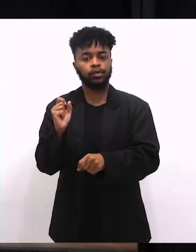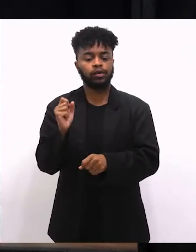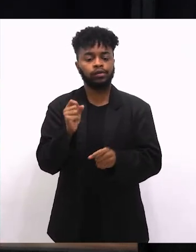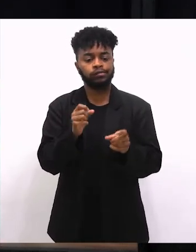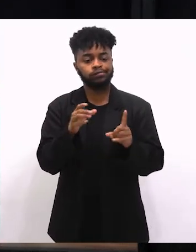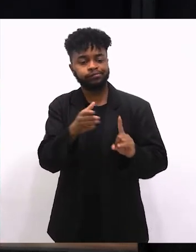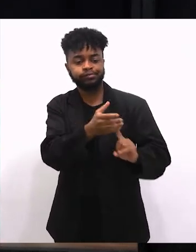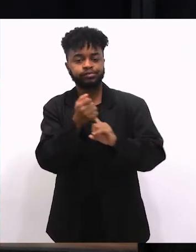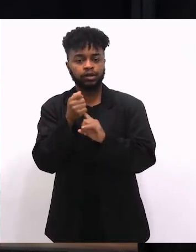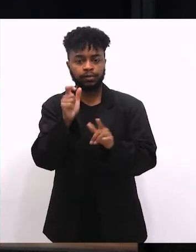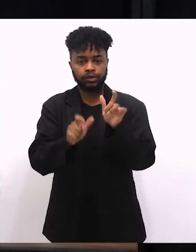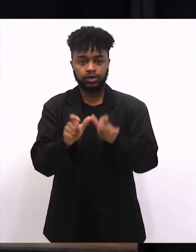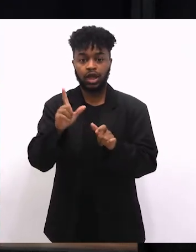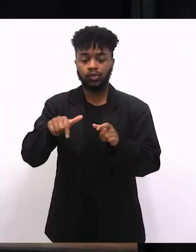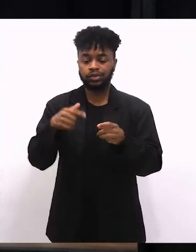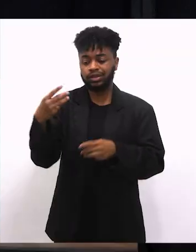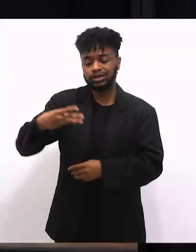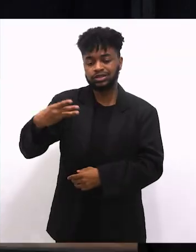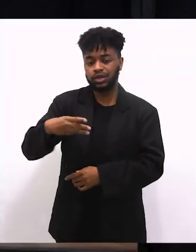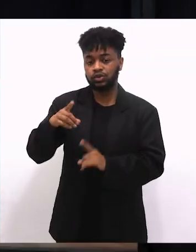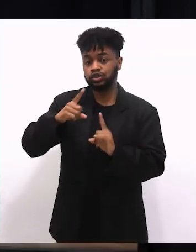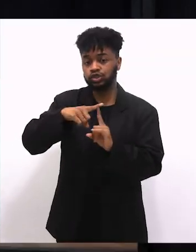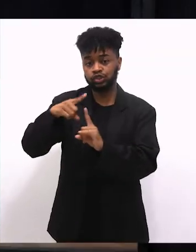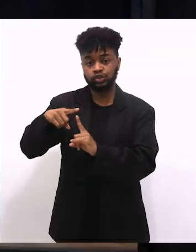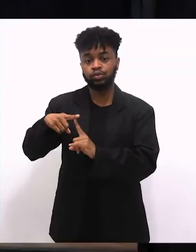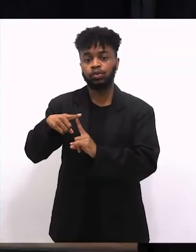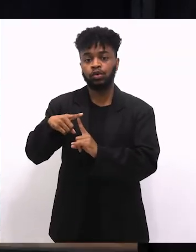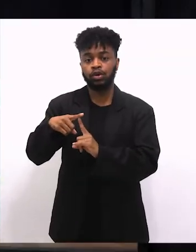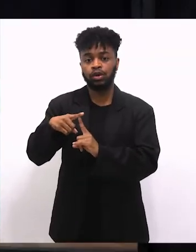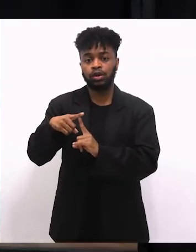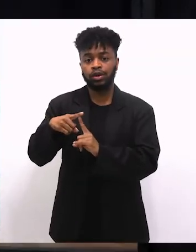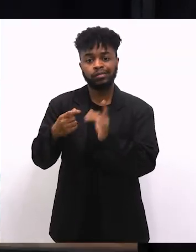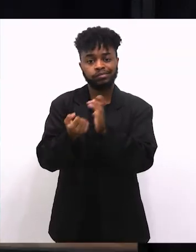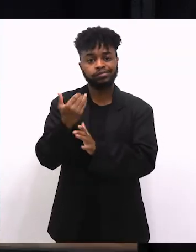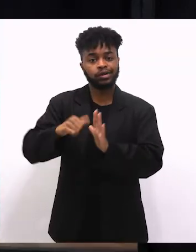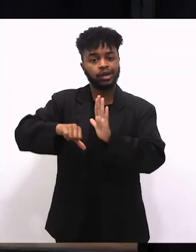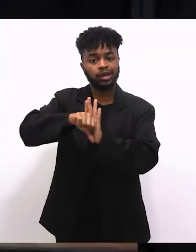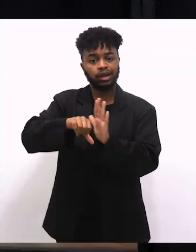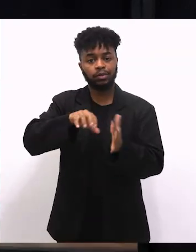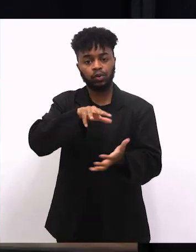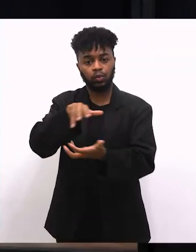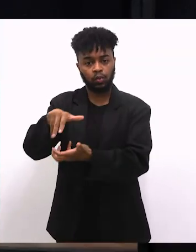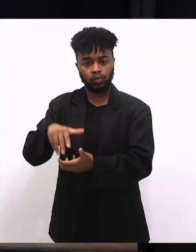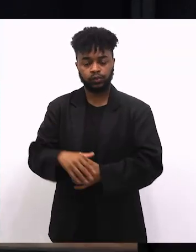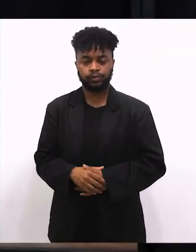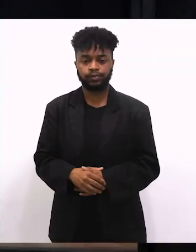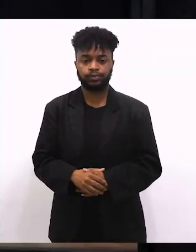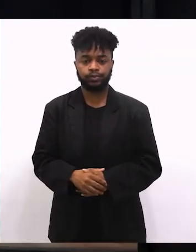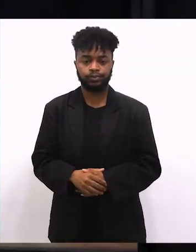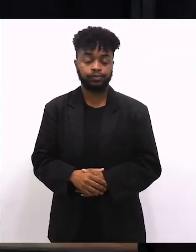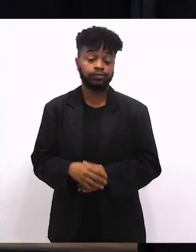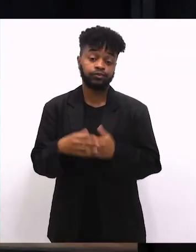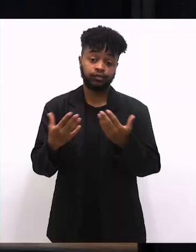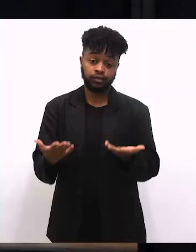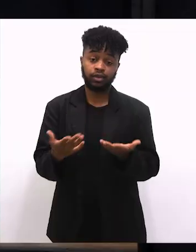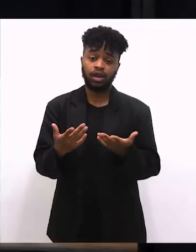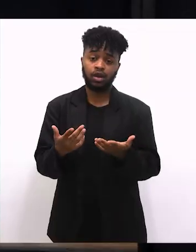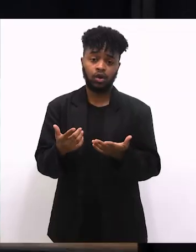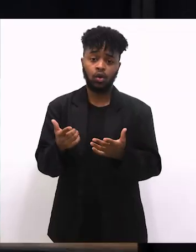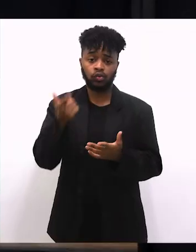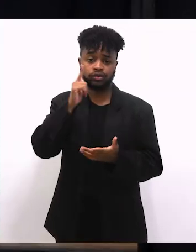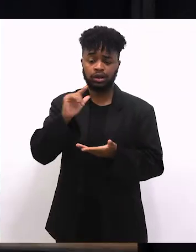é considerada a terceira forma de produção de crime em nível internacional e que